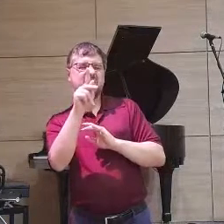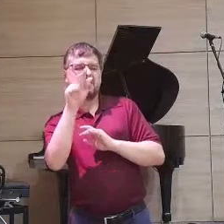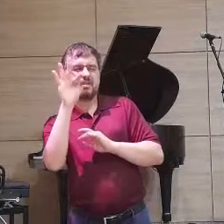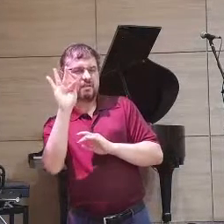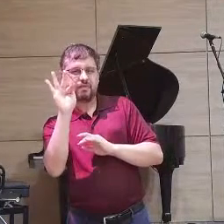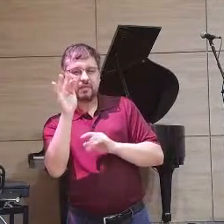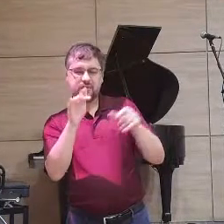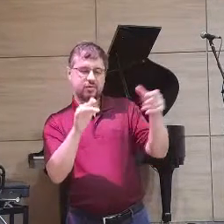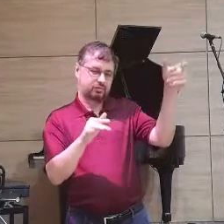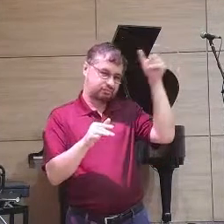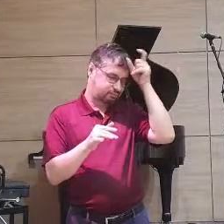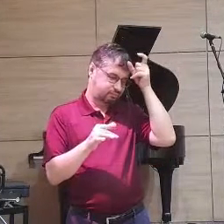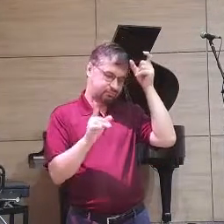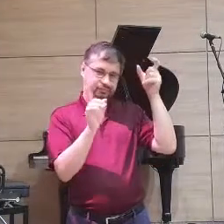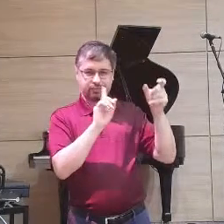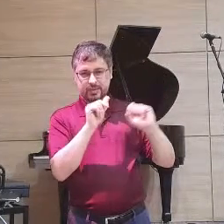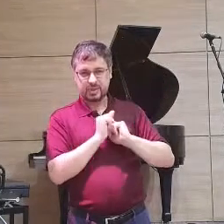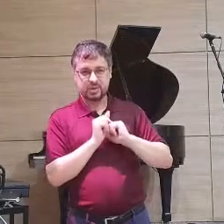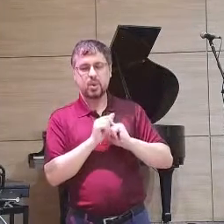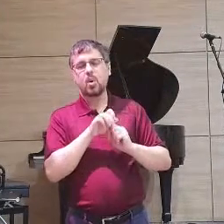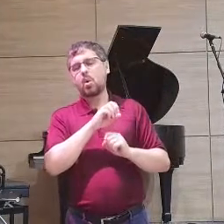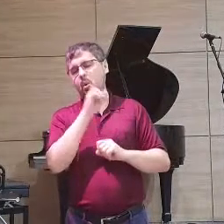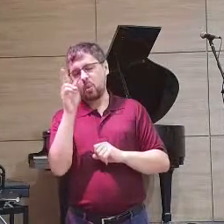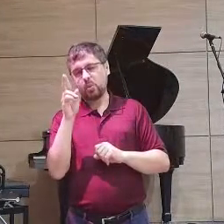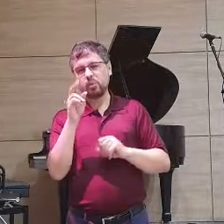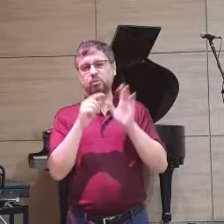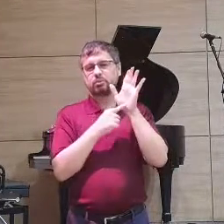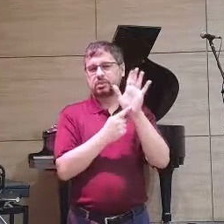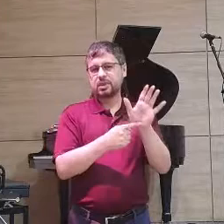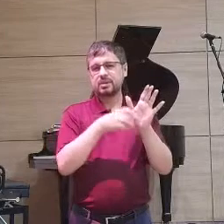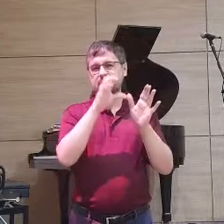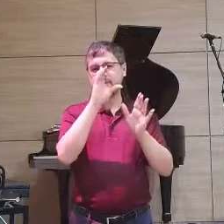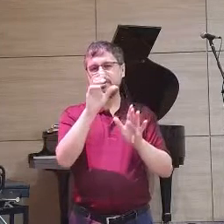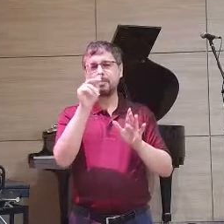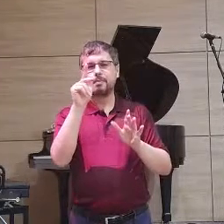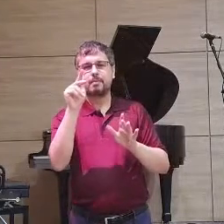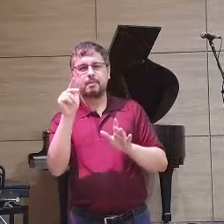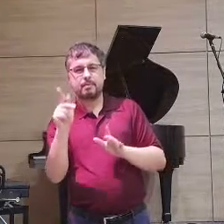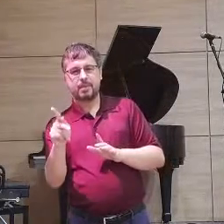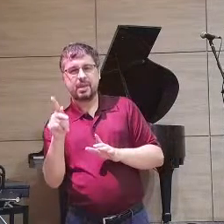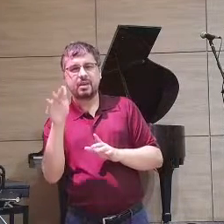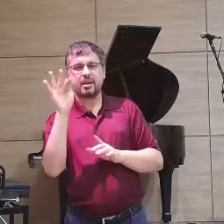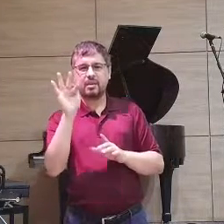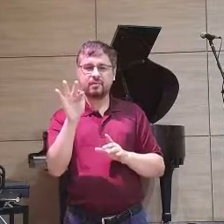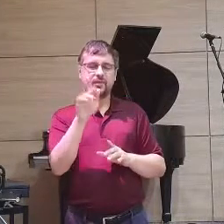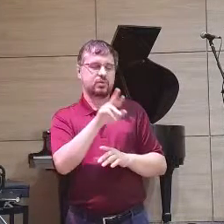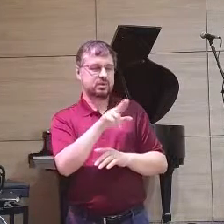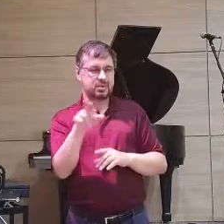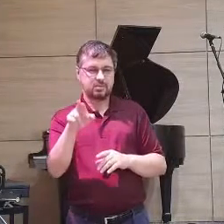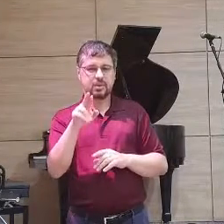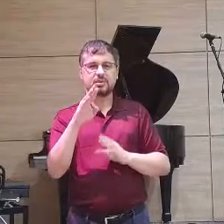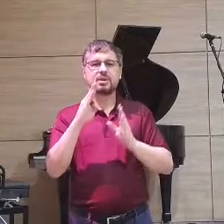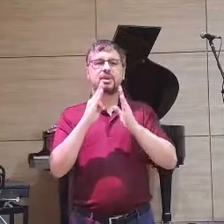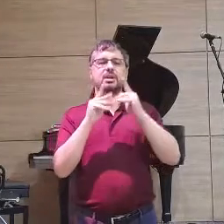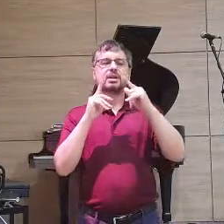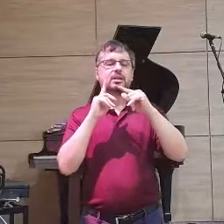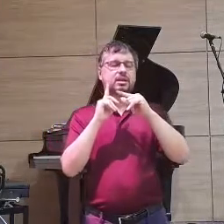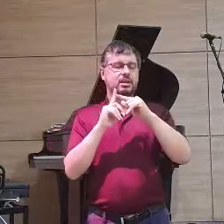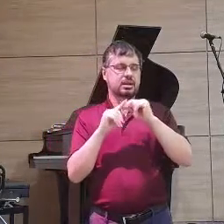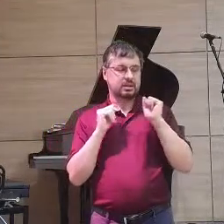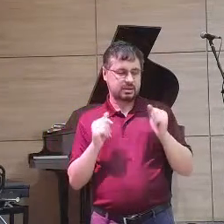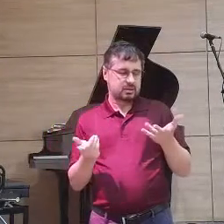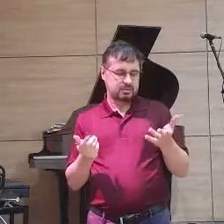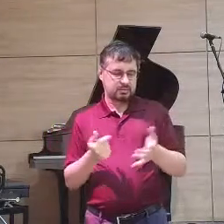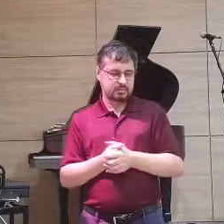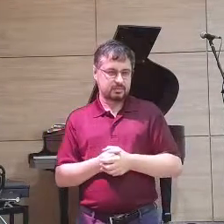para revelar o CPF dos irmãos da igreja tem um vídeo rolando aí que tem uma profetisa aqui chega aqui começa a revelar o CPF dos